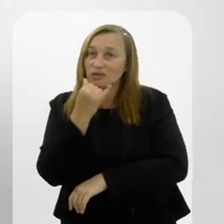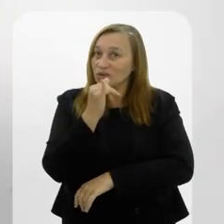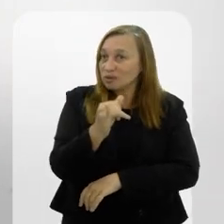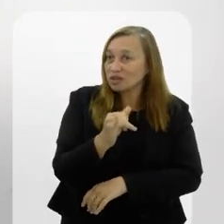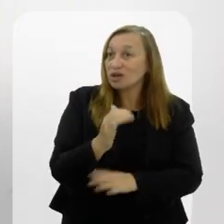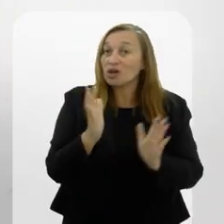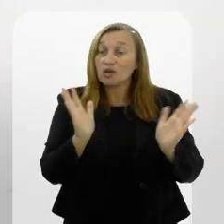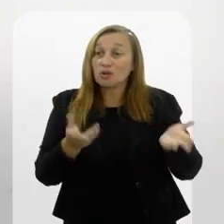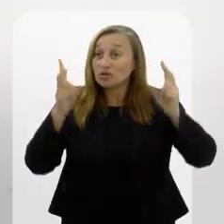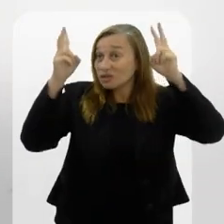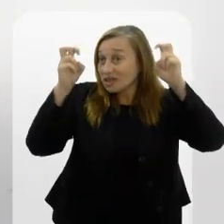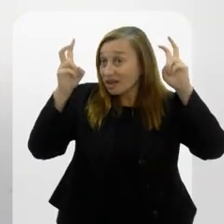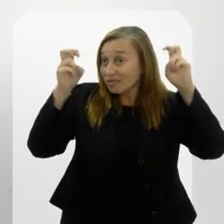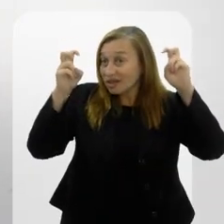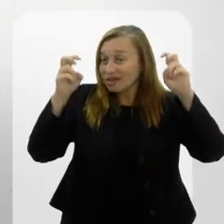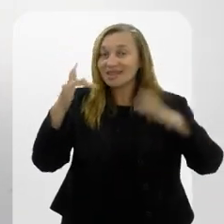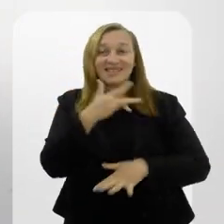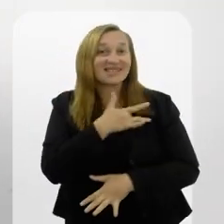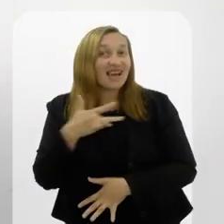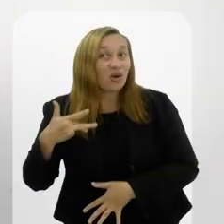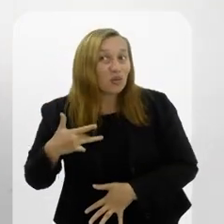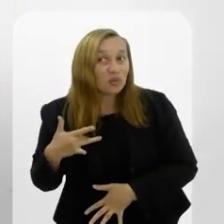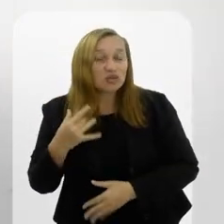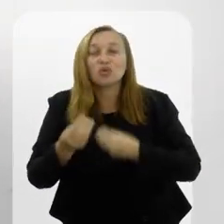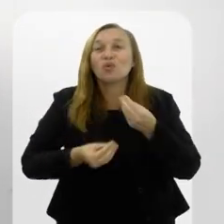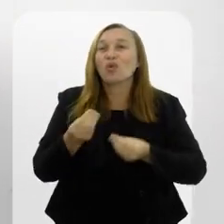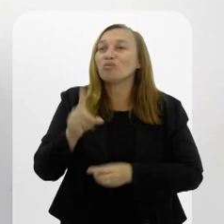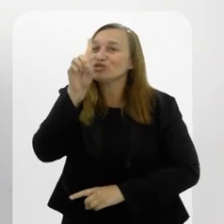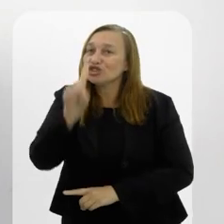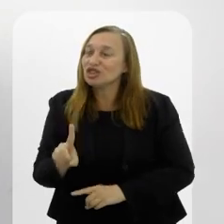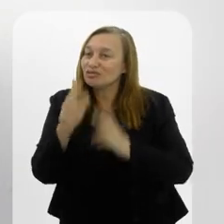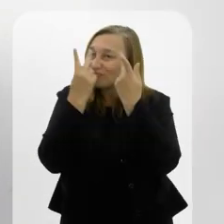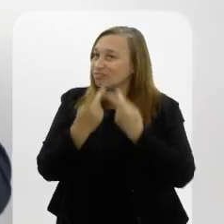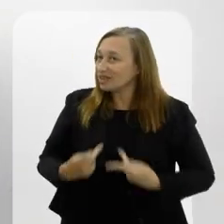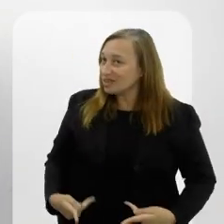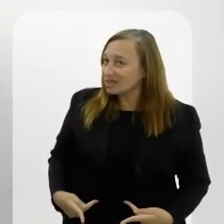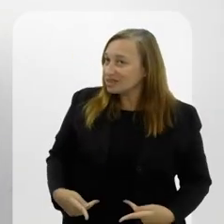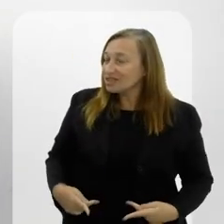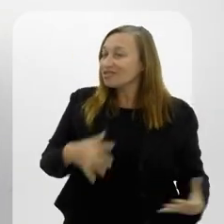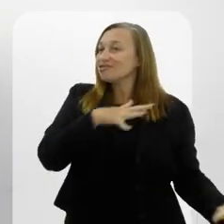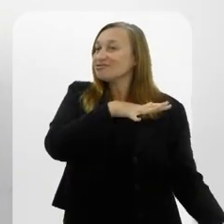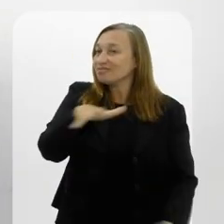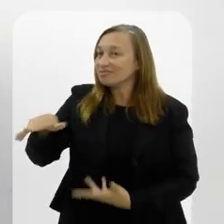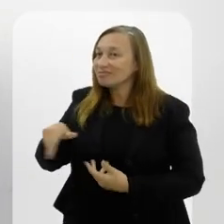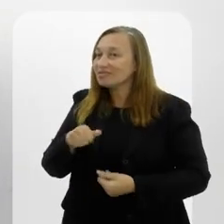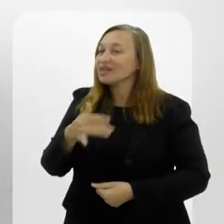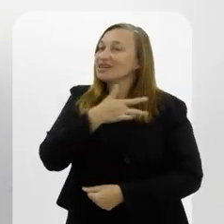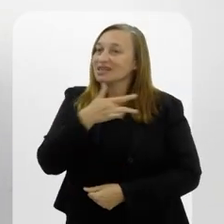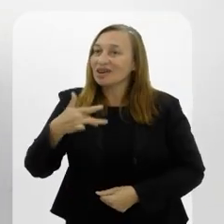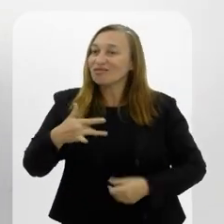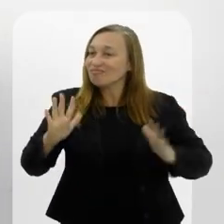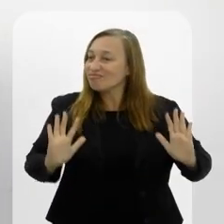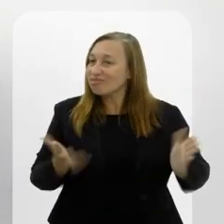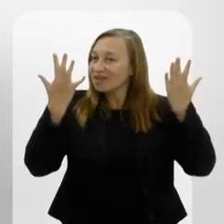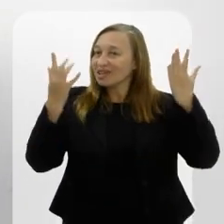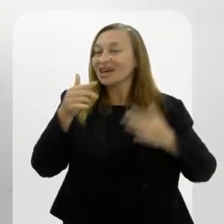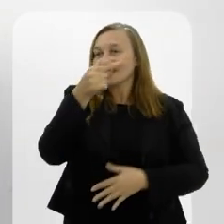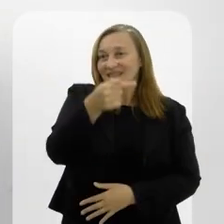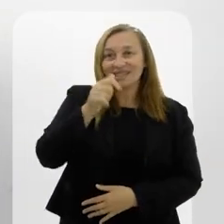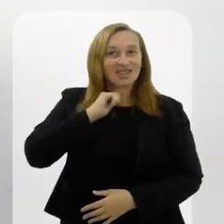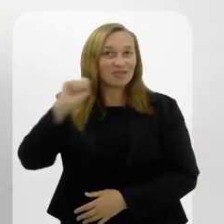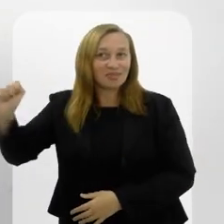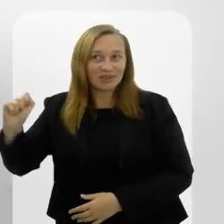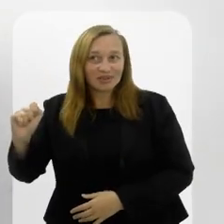para cariocas e fluminenses. E o tema de hoje foi a saúde como um direito humano e mundialmente